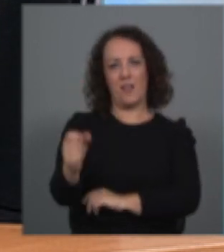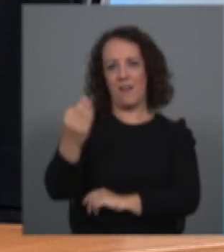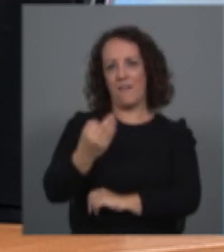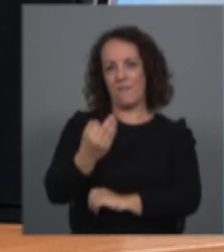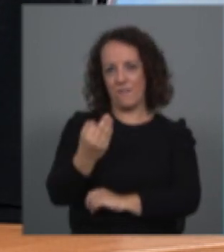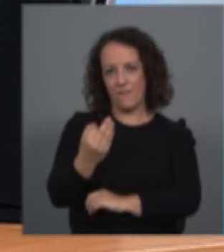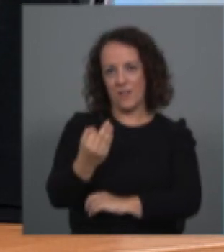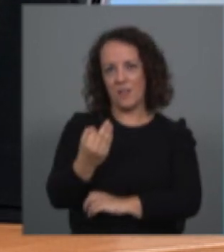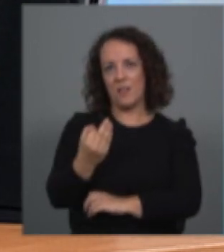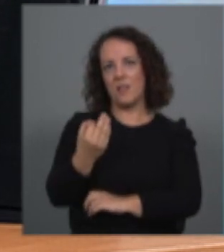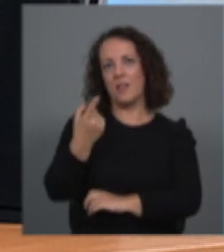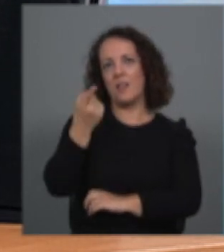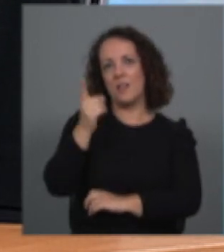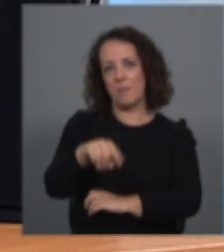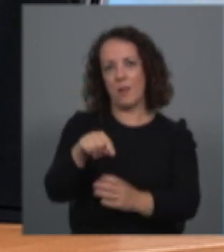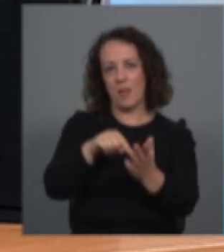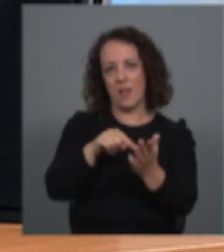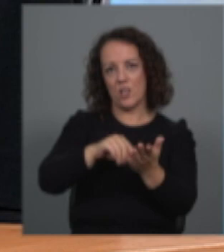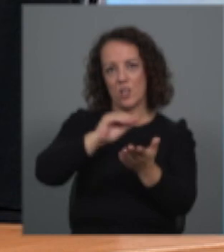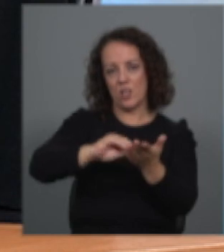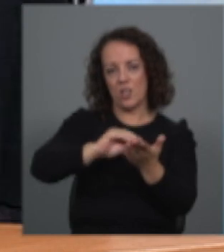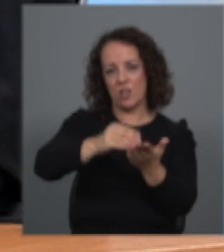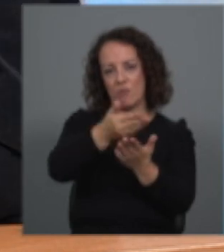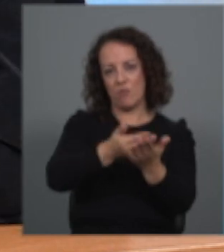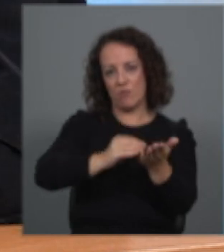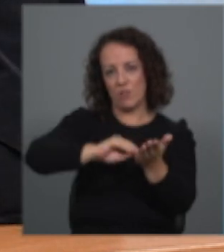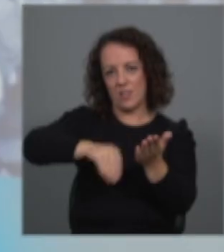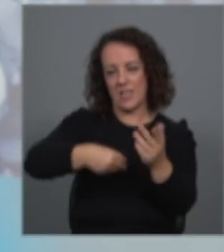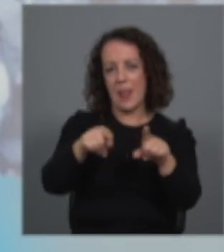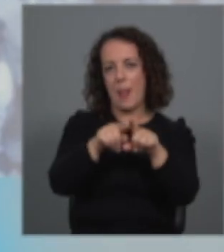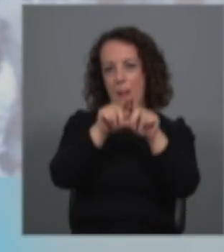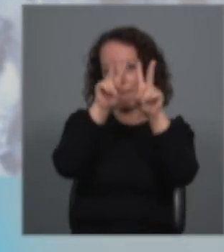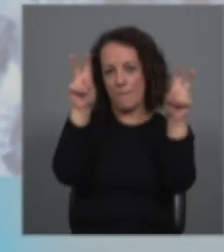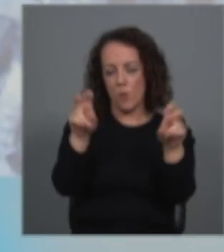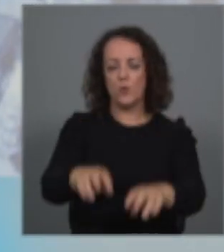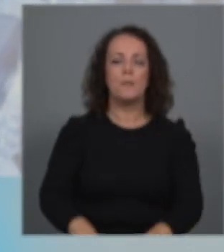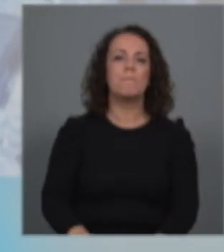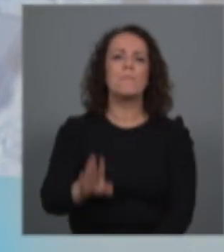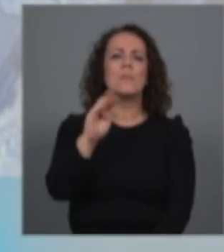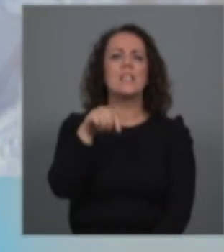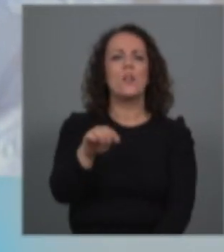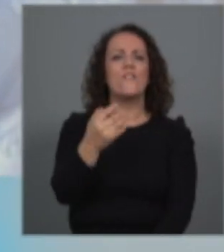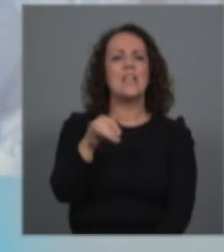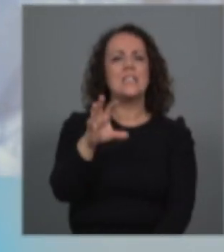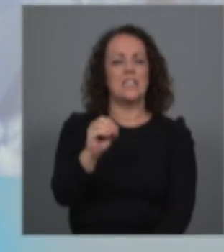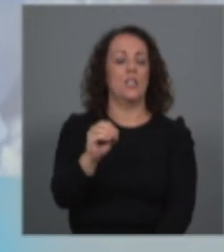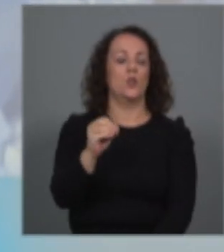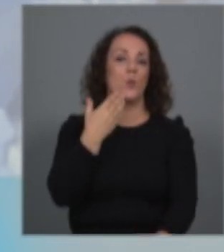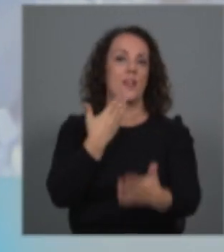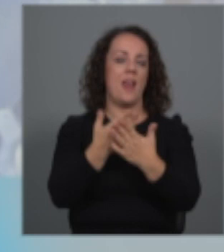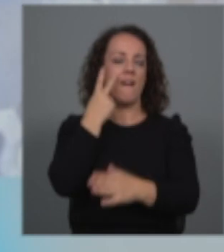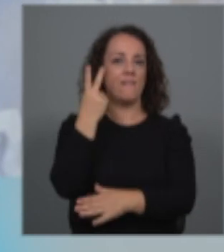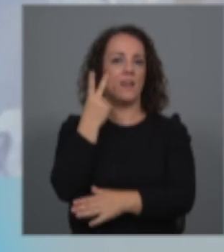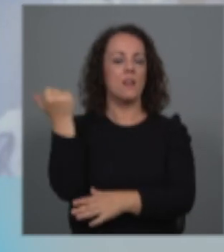também na encíclica Todos Irmãos. Um momento da vida de São Francisco que é inspirador para o Papa e que é também